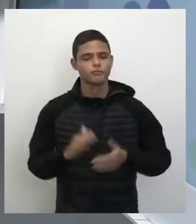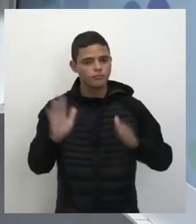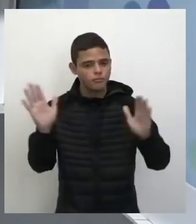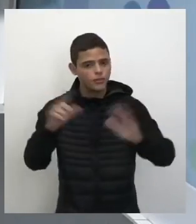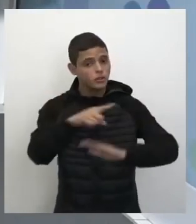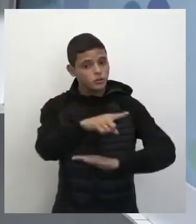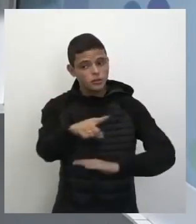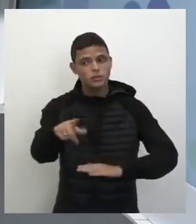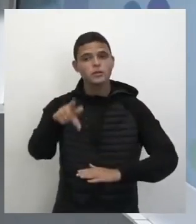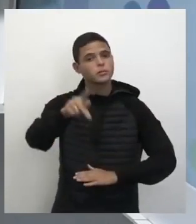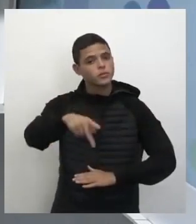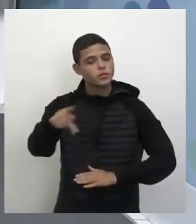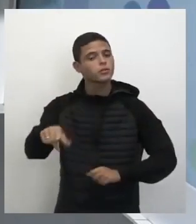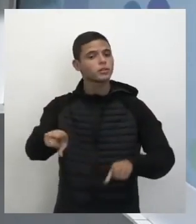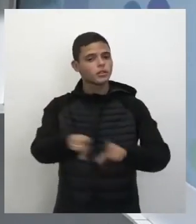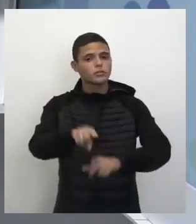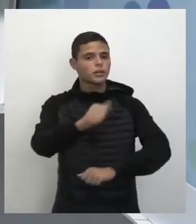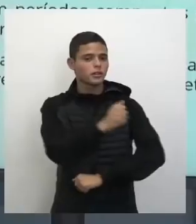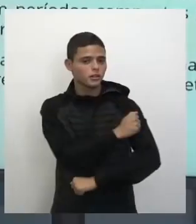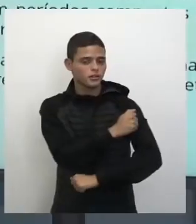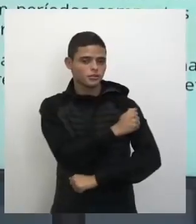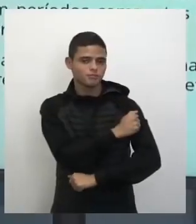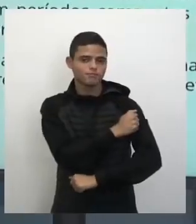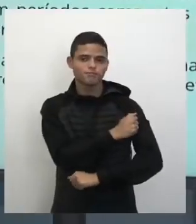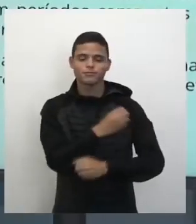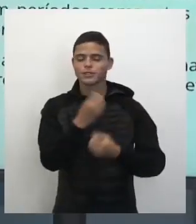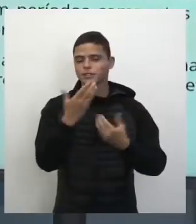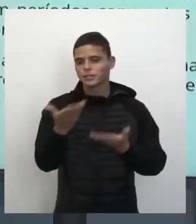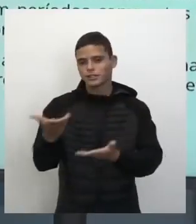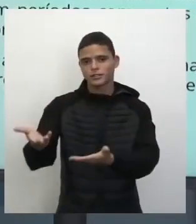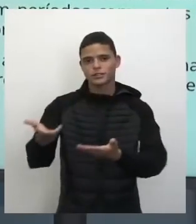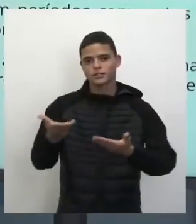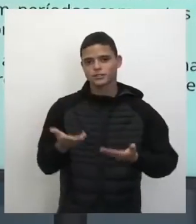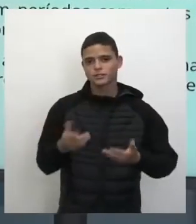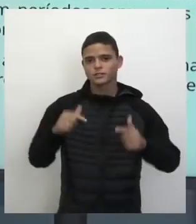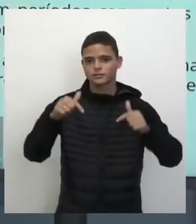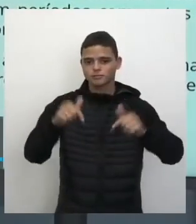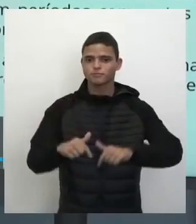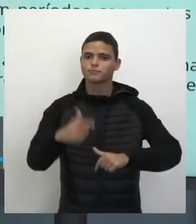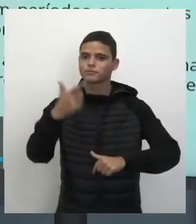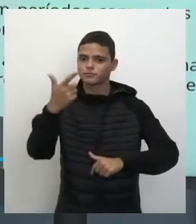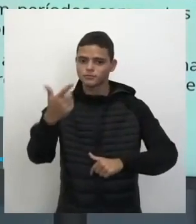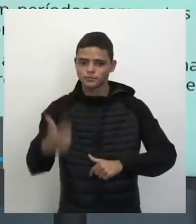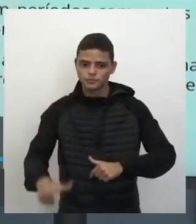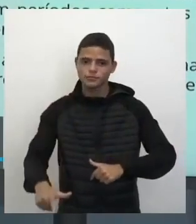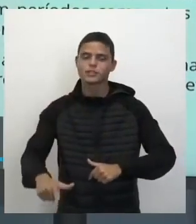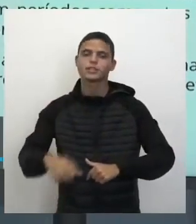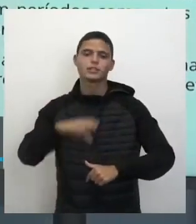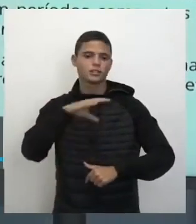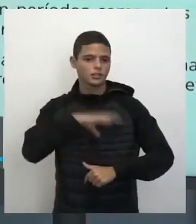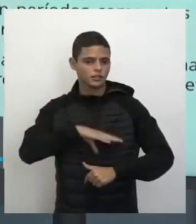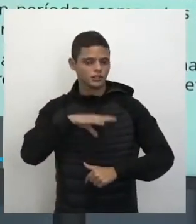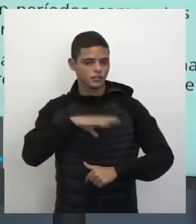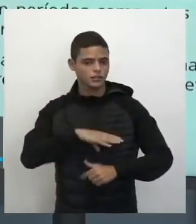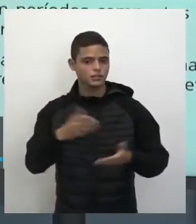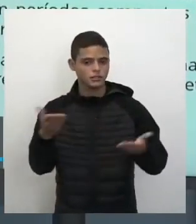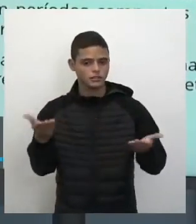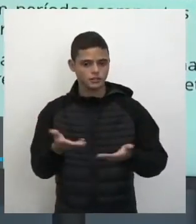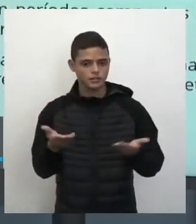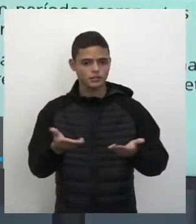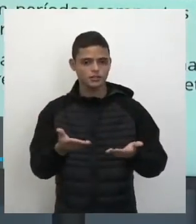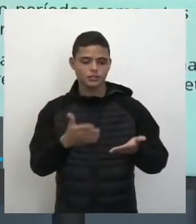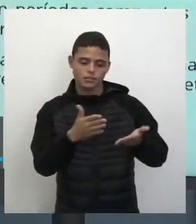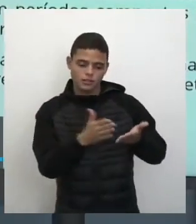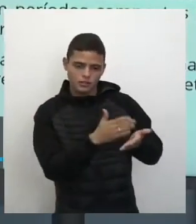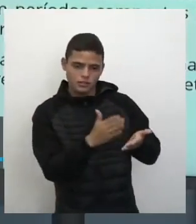os professores e alunos que estão assistindo essa aula. Bem-vindos a mais uma aula de língua portuguesa. A aula de hoje está fora do caderno